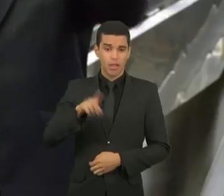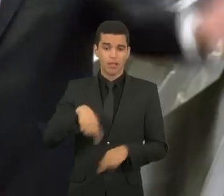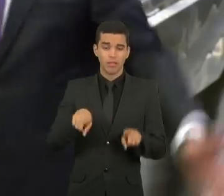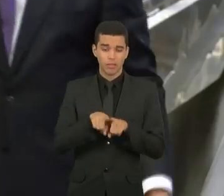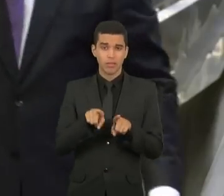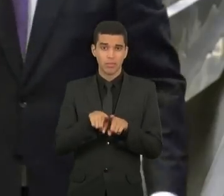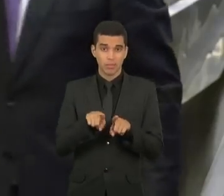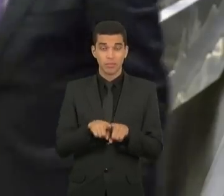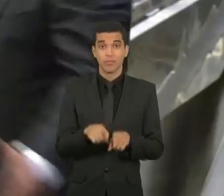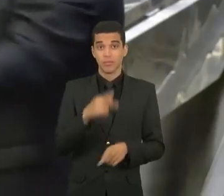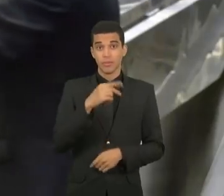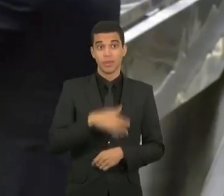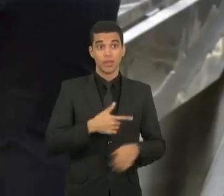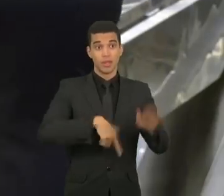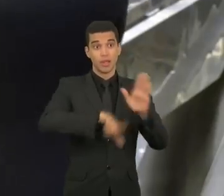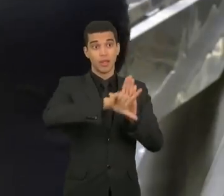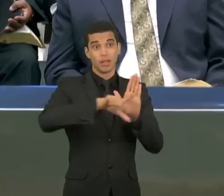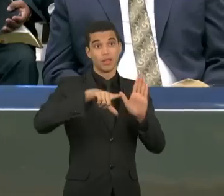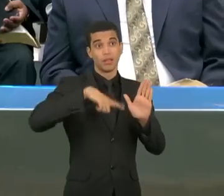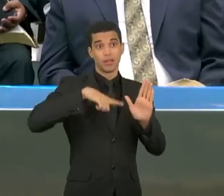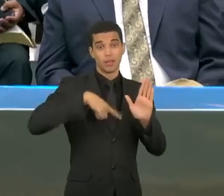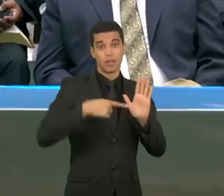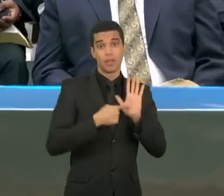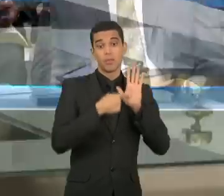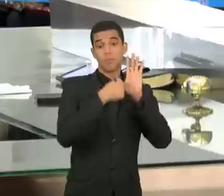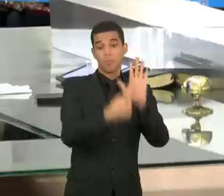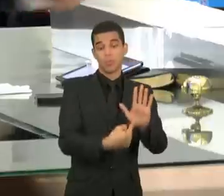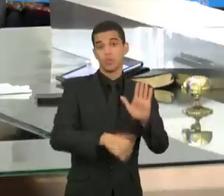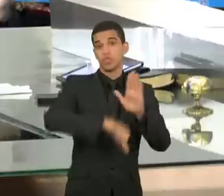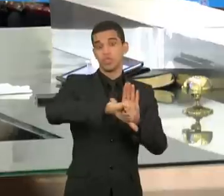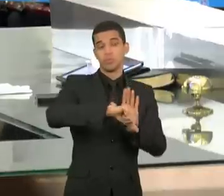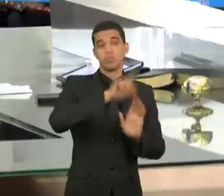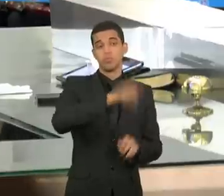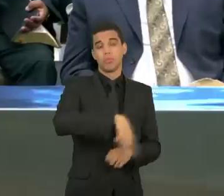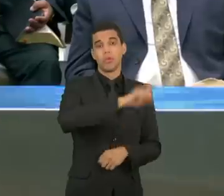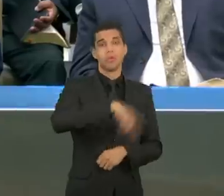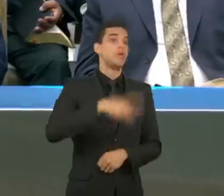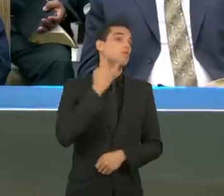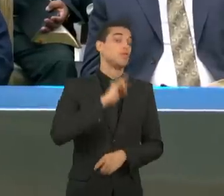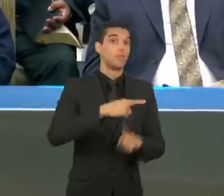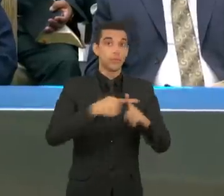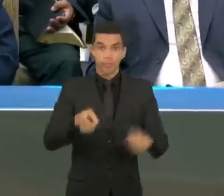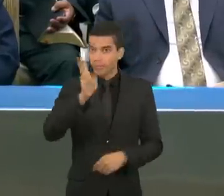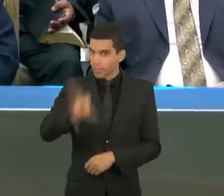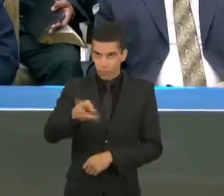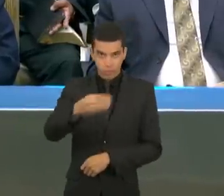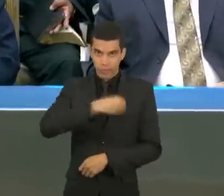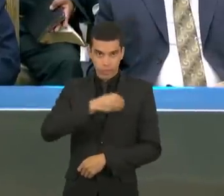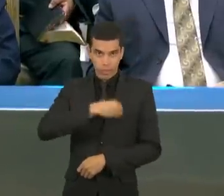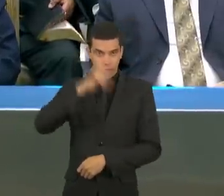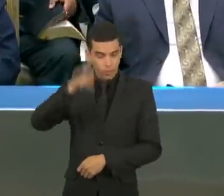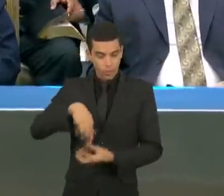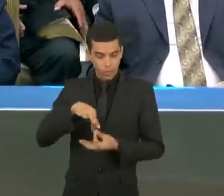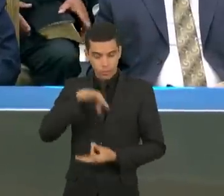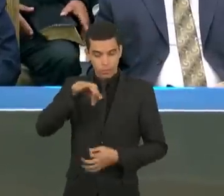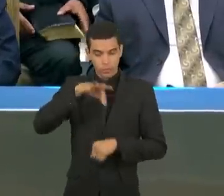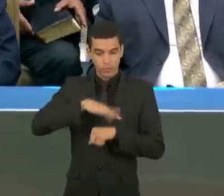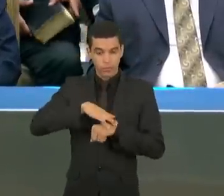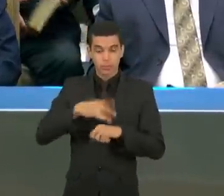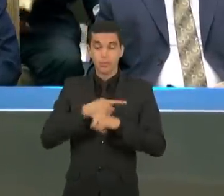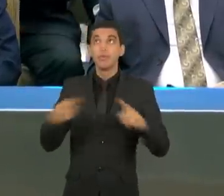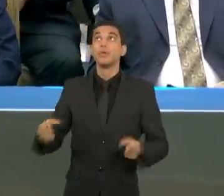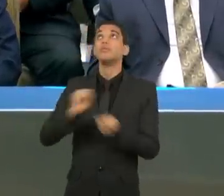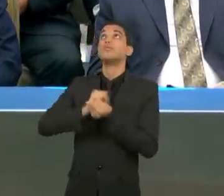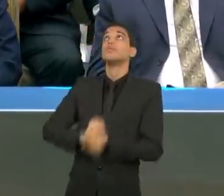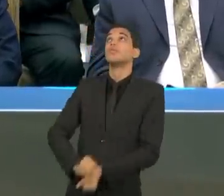deixou de ser crime, mas continua sendo pecado. É doença espiritual. Mas glória a Deus, para isto